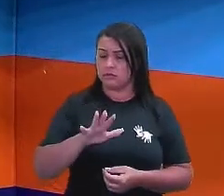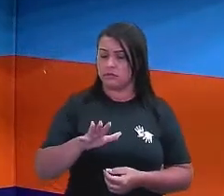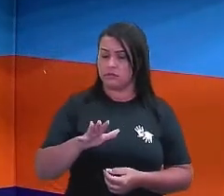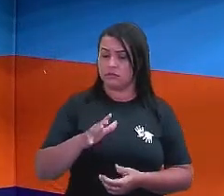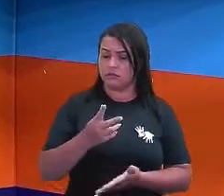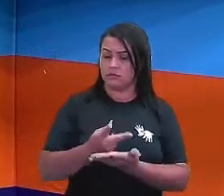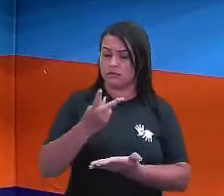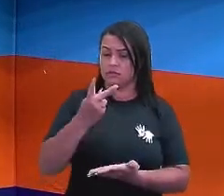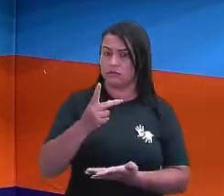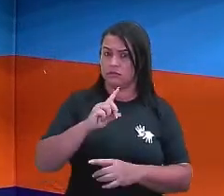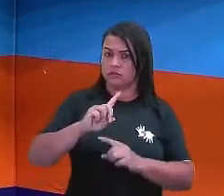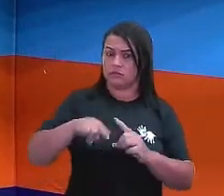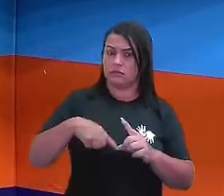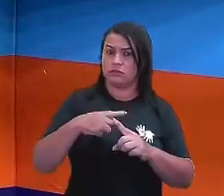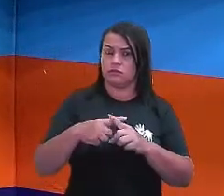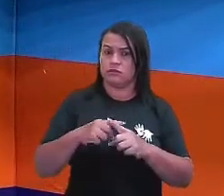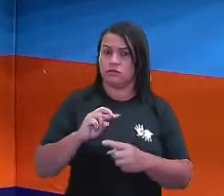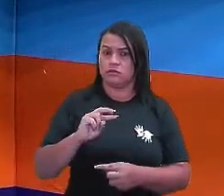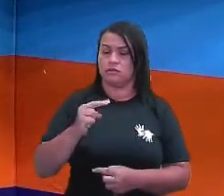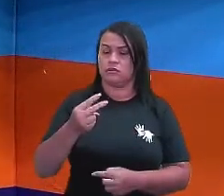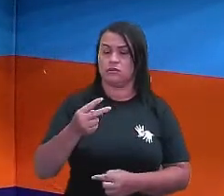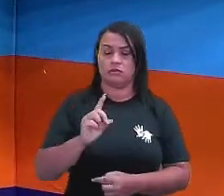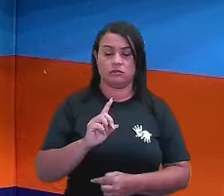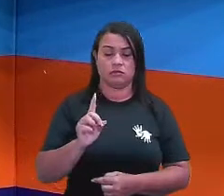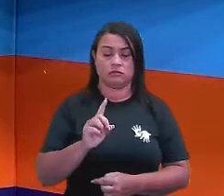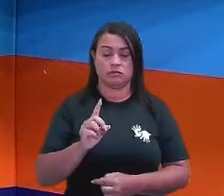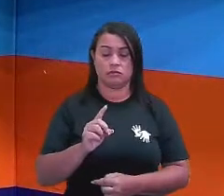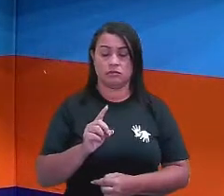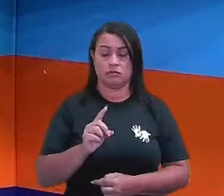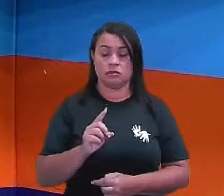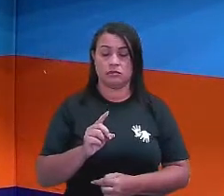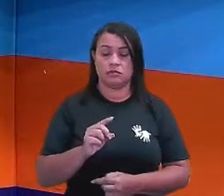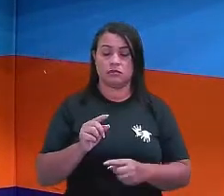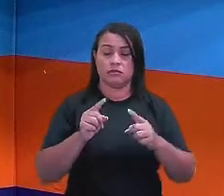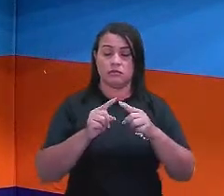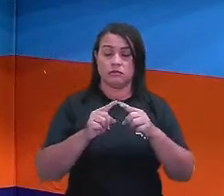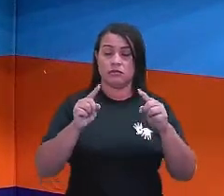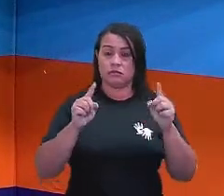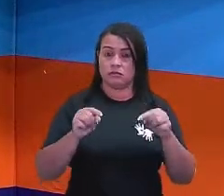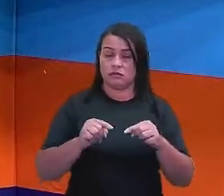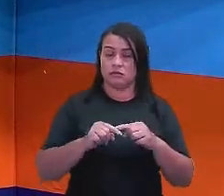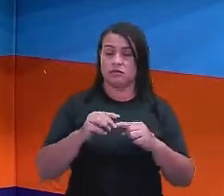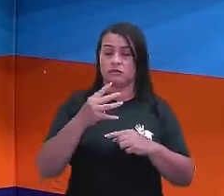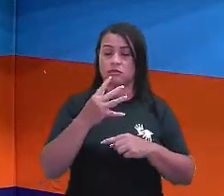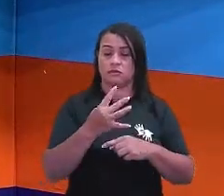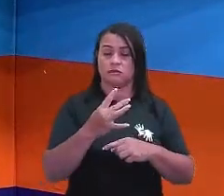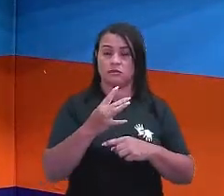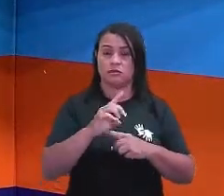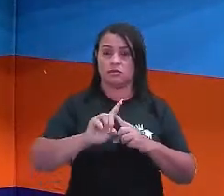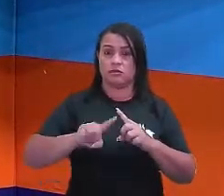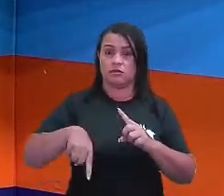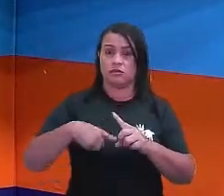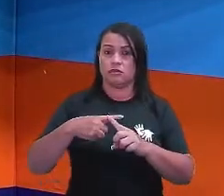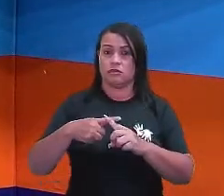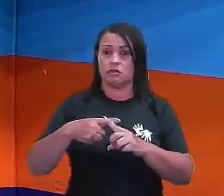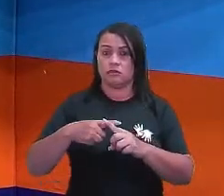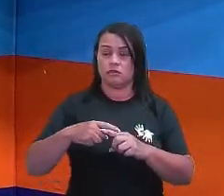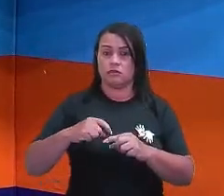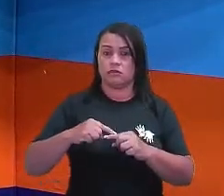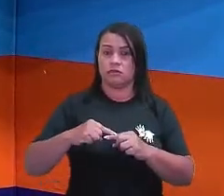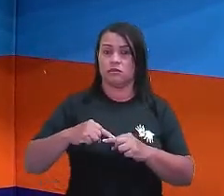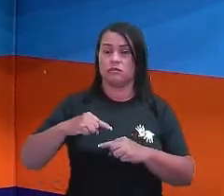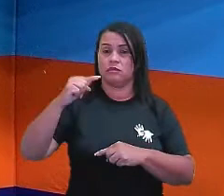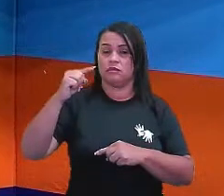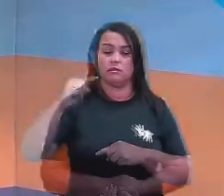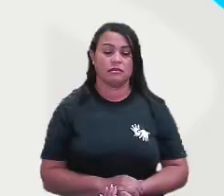duplicada? Não. A área aqui passou a ser 4 vezes maior do que a área do